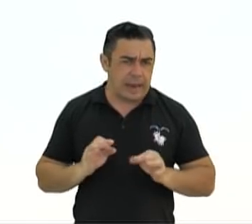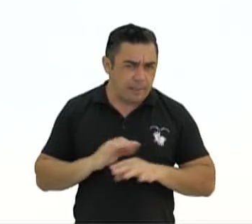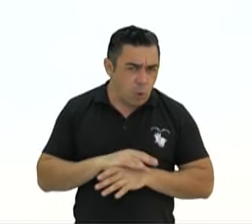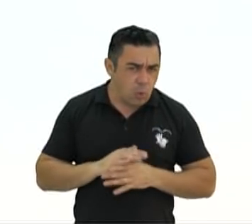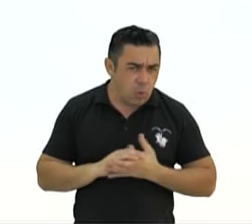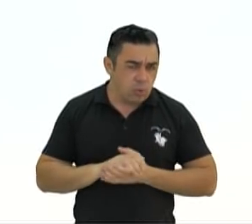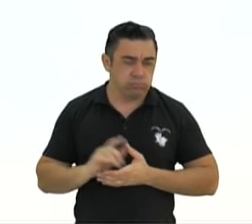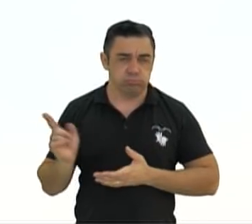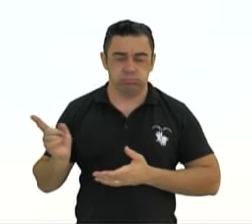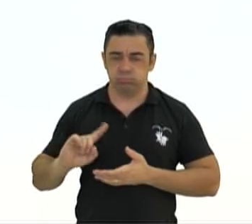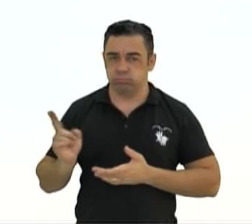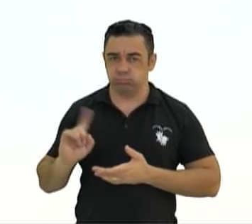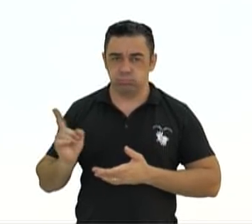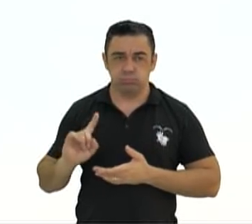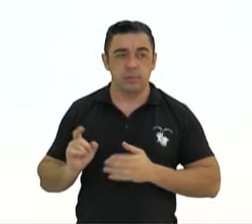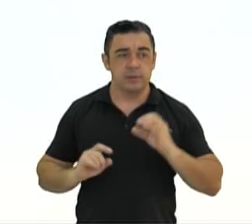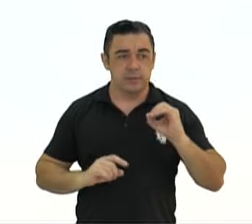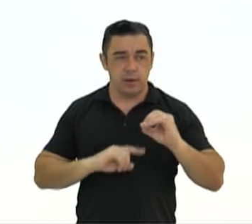Acabou? Não.